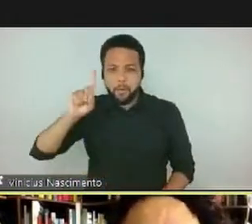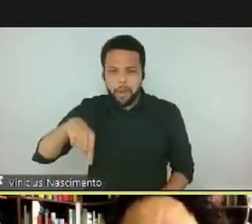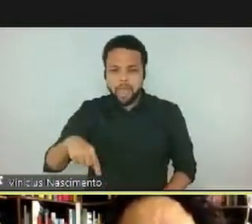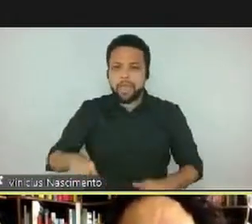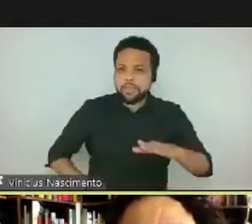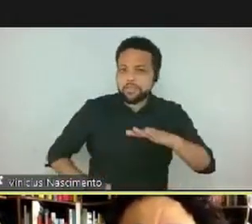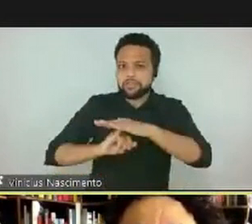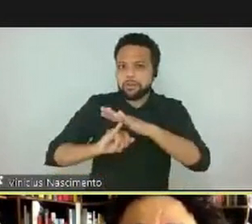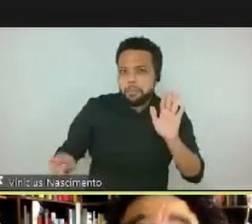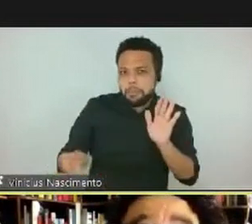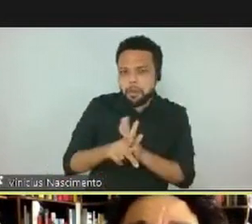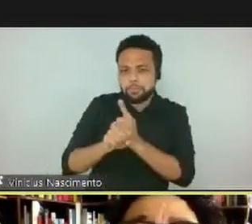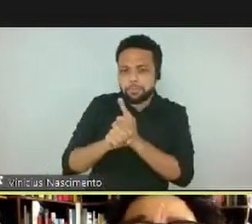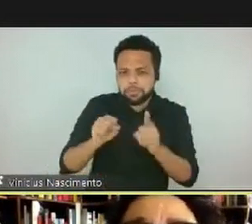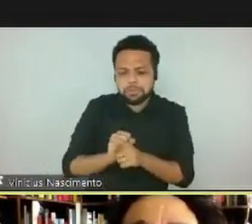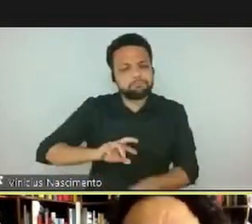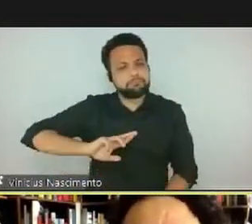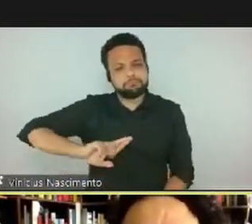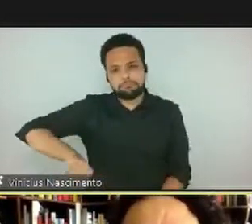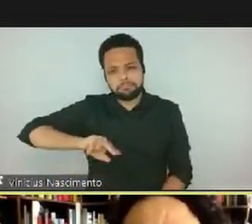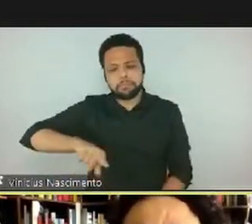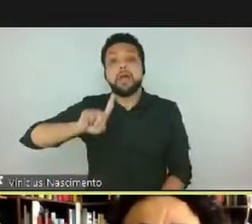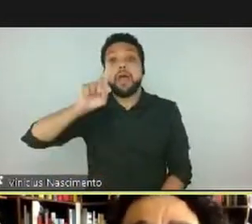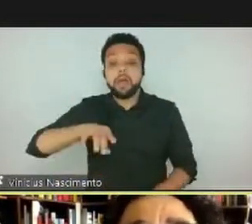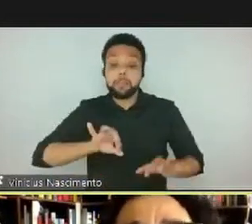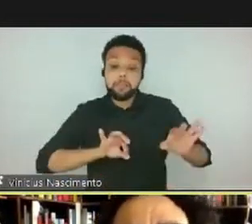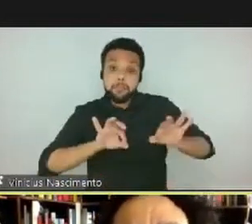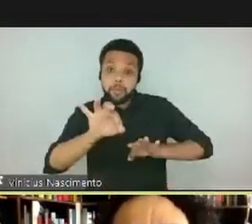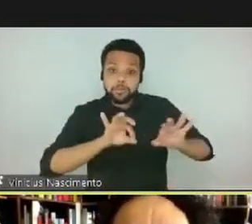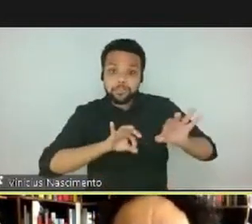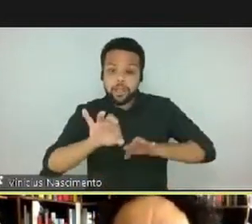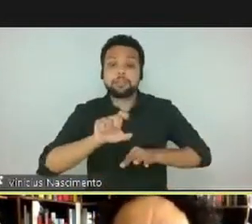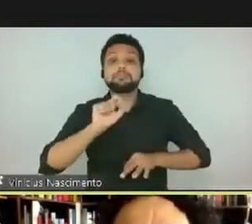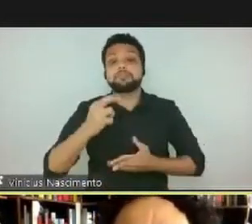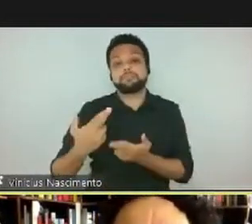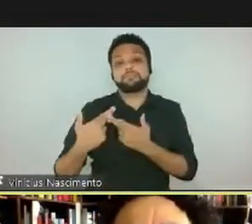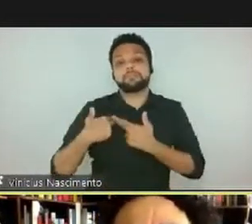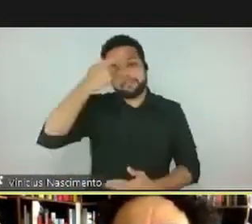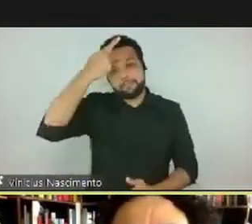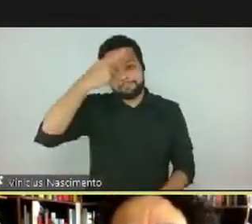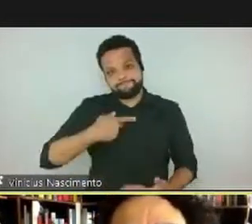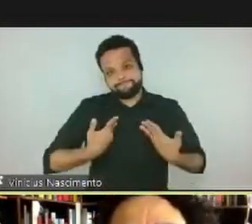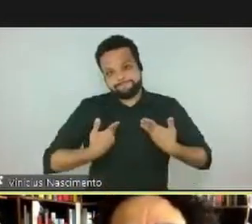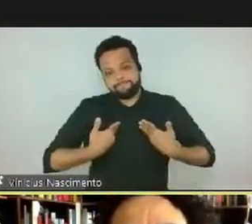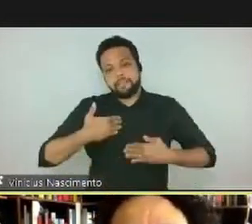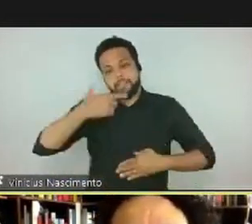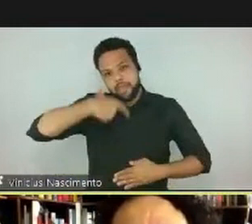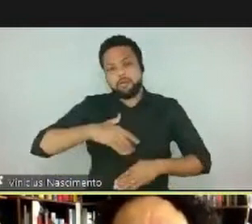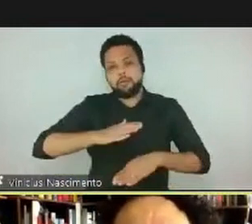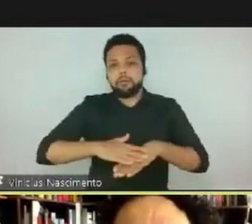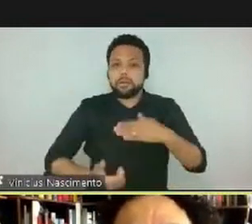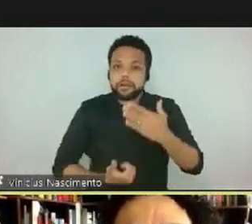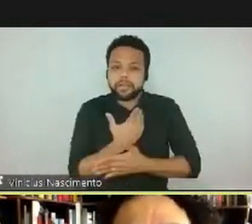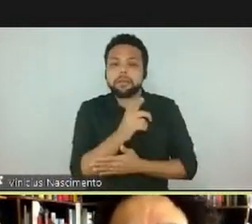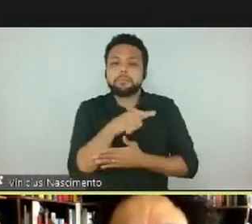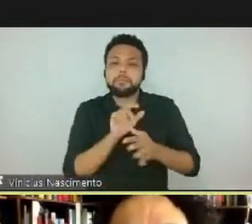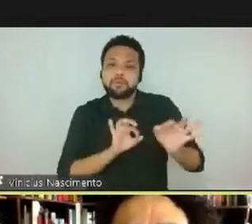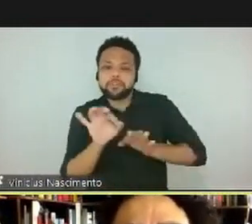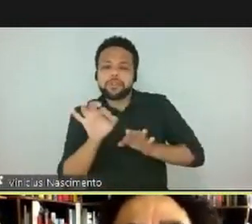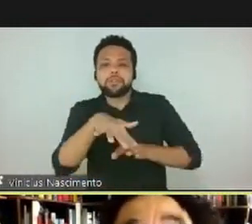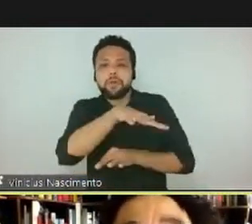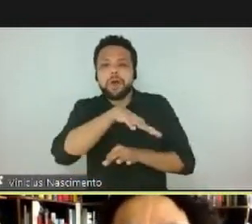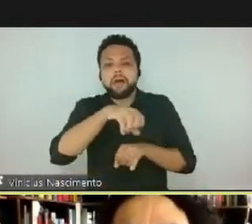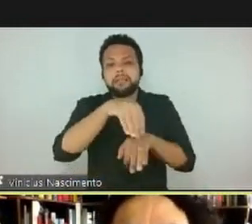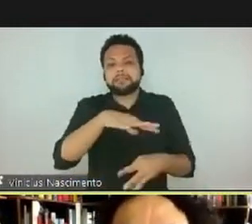e dirigido por mim como arte educador e produtor cultural. Então, nós atuamos em rede, em parceria com